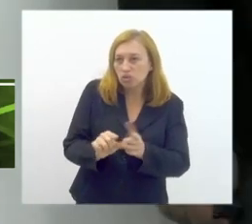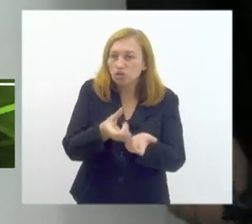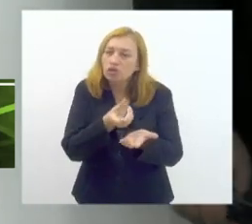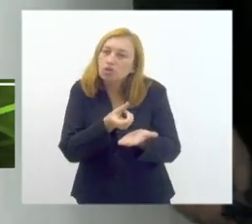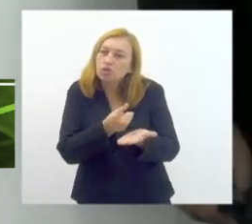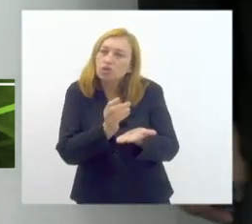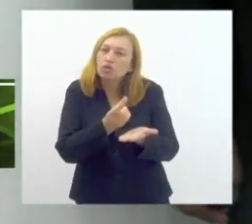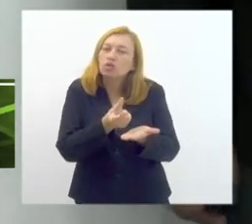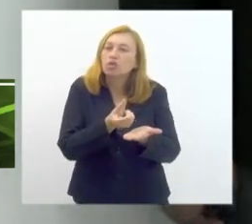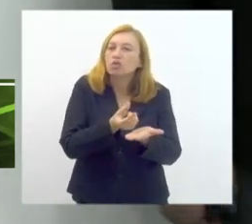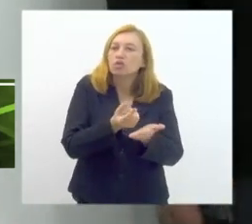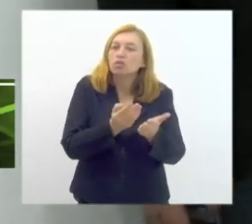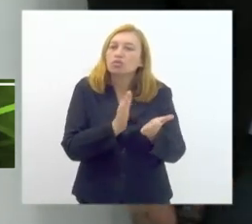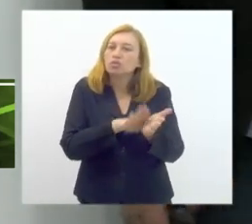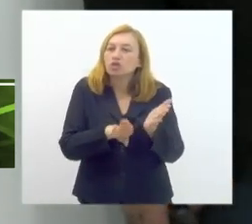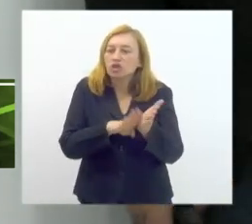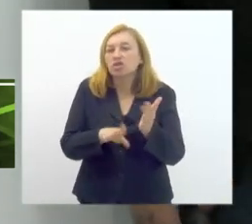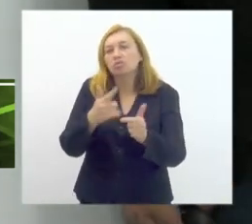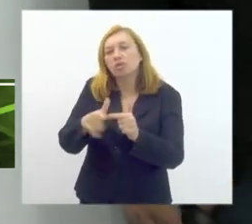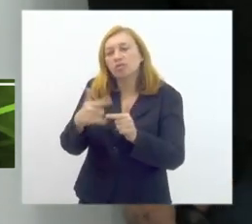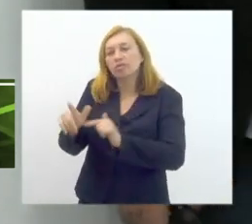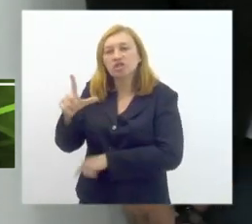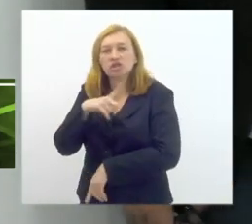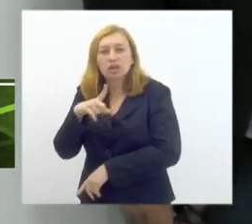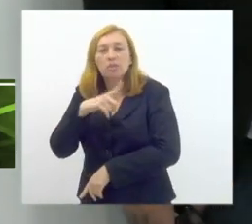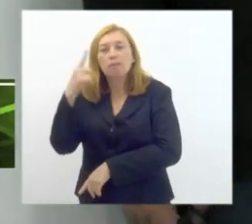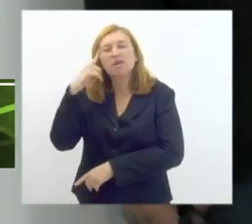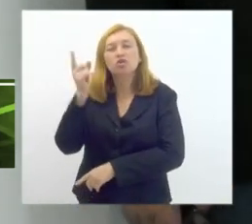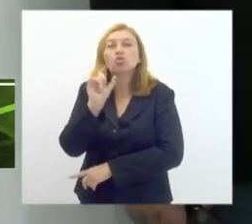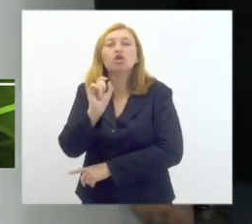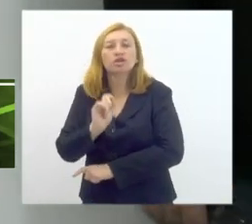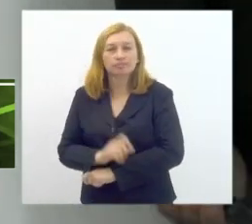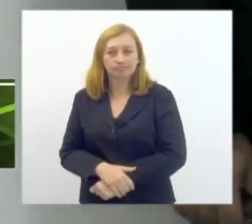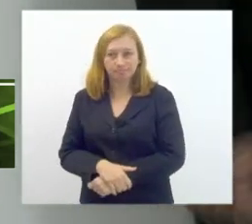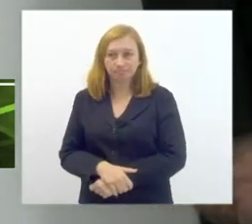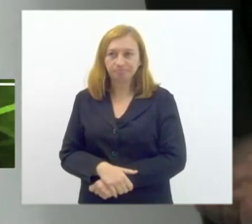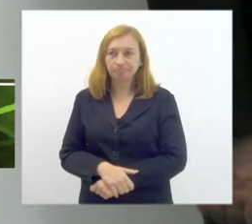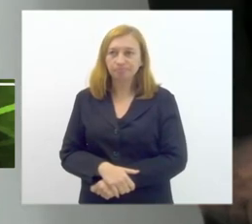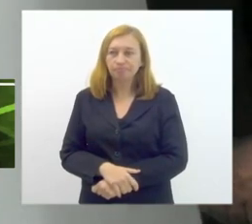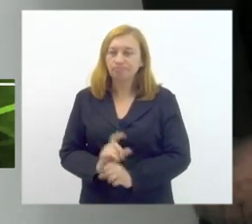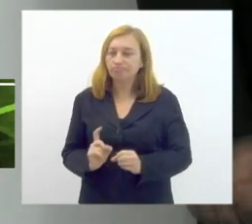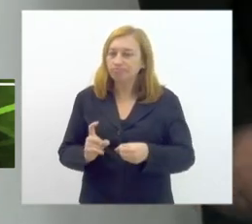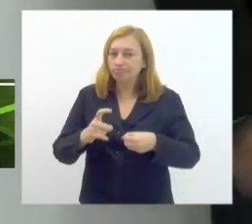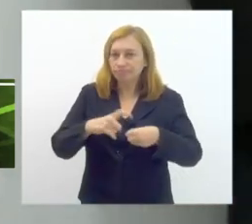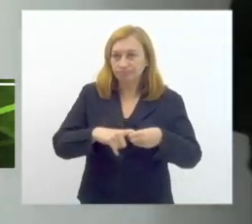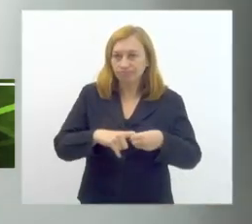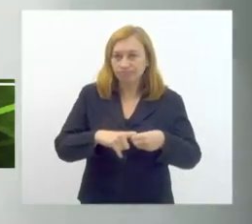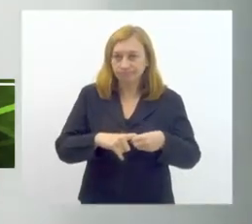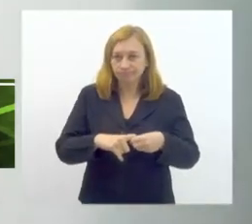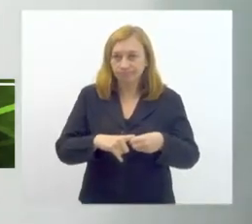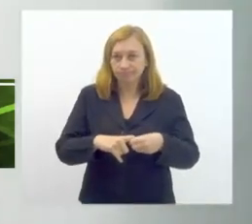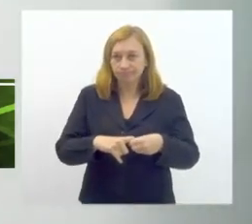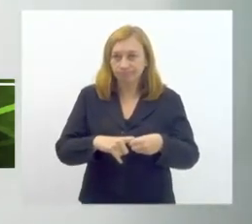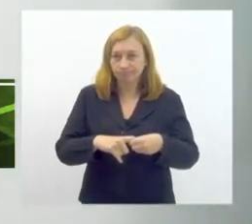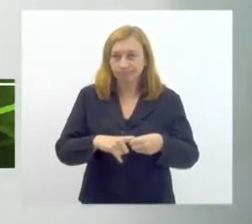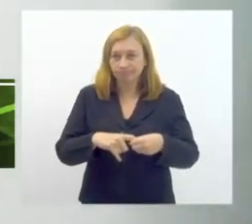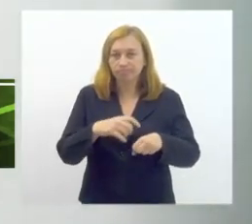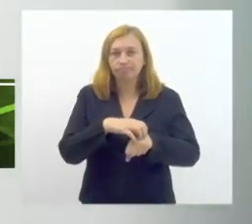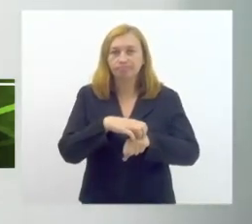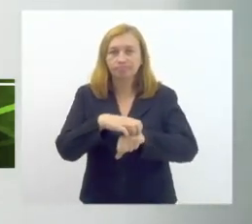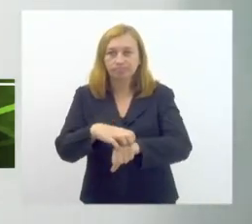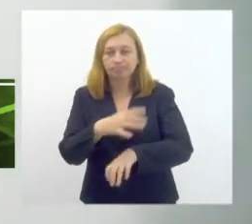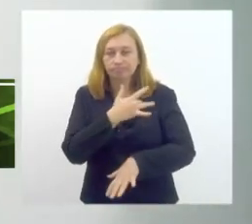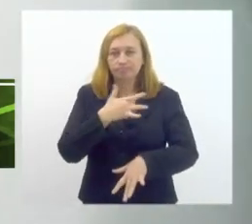dos problemas que enfrentamos, a gente pensou num consórcio para um transporte